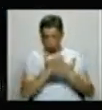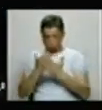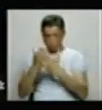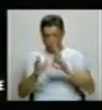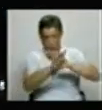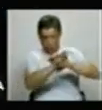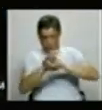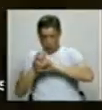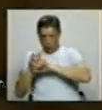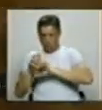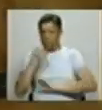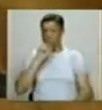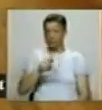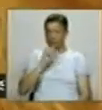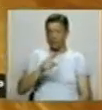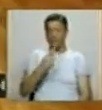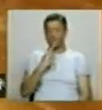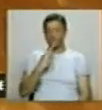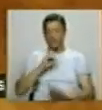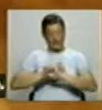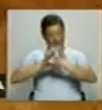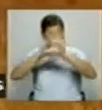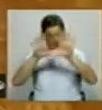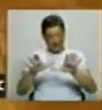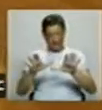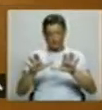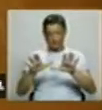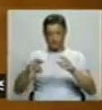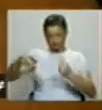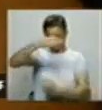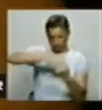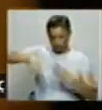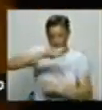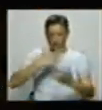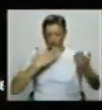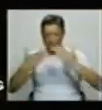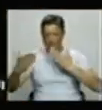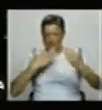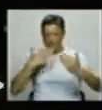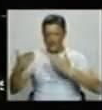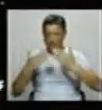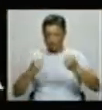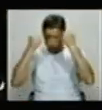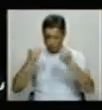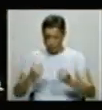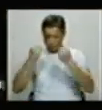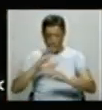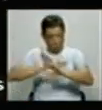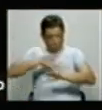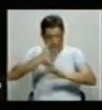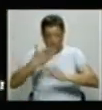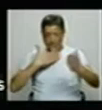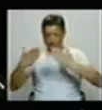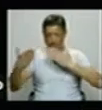extra pode ajudar, então, a perceber esta superrotação. Temos ventos cada vez crescentes, cada vez mais fortes em Vênus, que